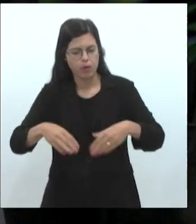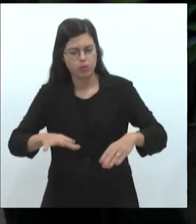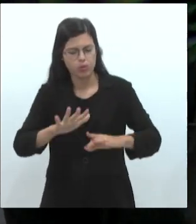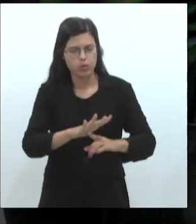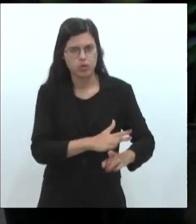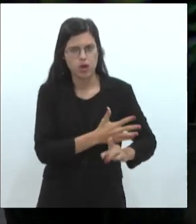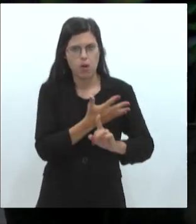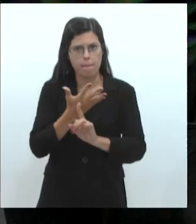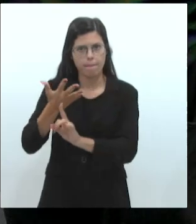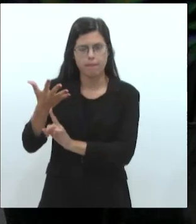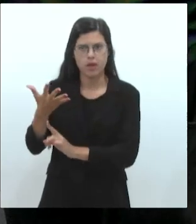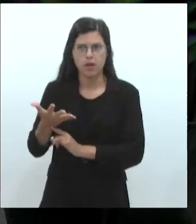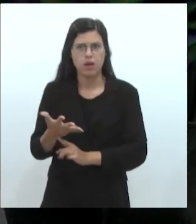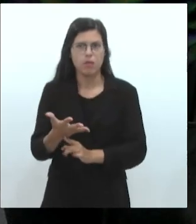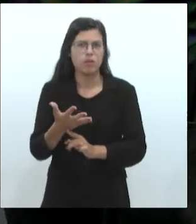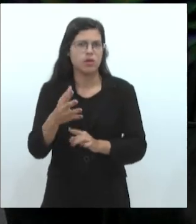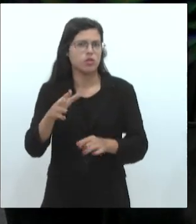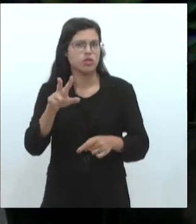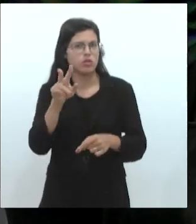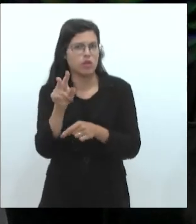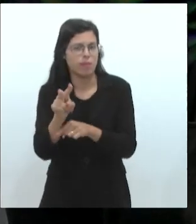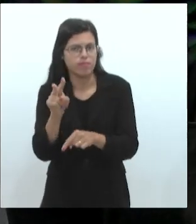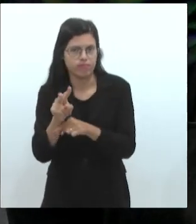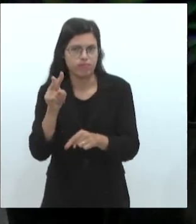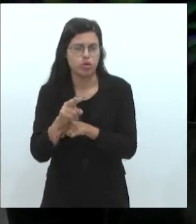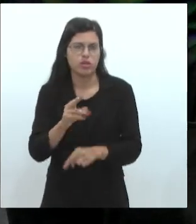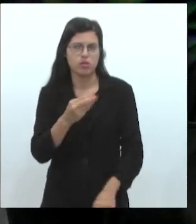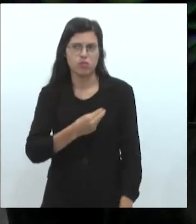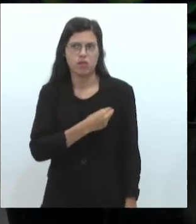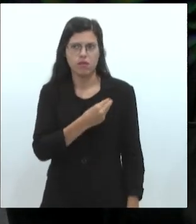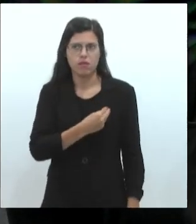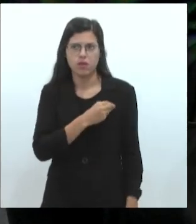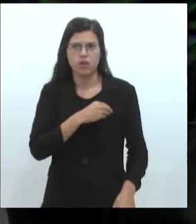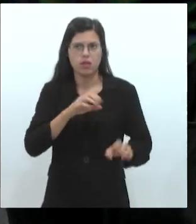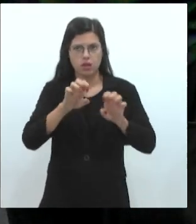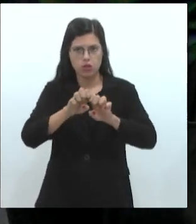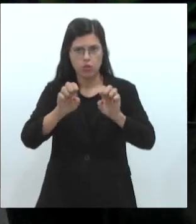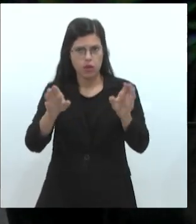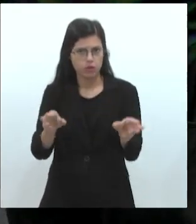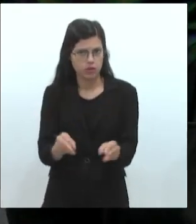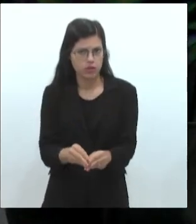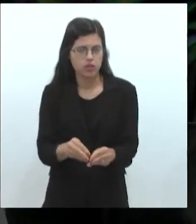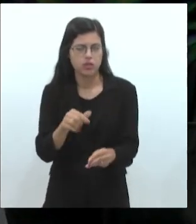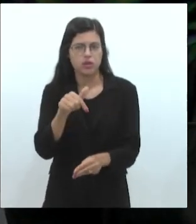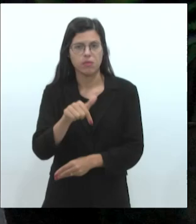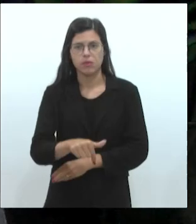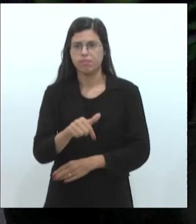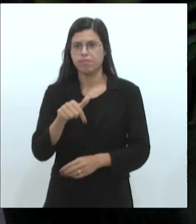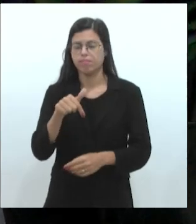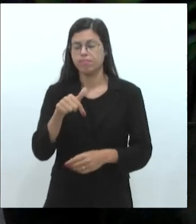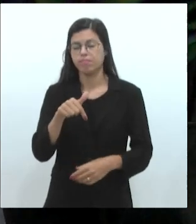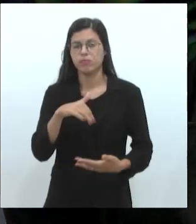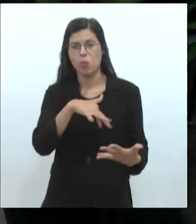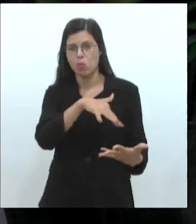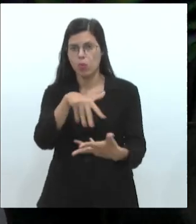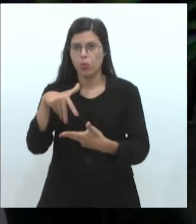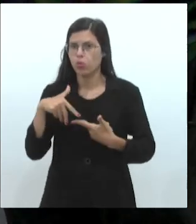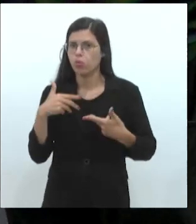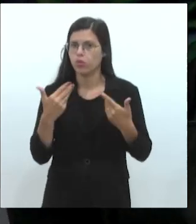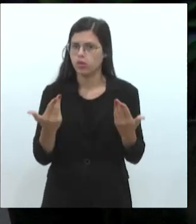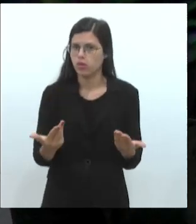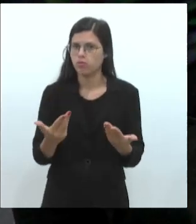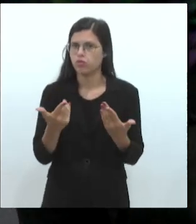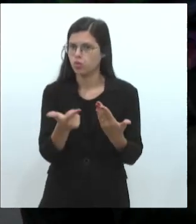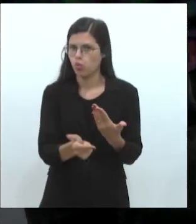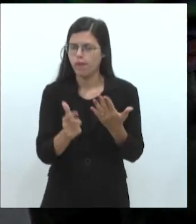impactos significativos na preservação da vida e do ecossistema aqui na Terra. Então, nesse sentido, parabenizar demais, mais